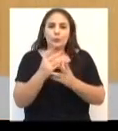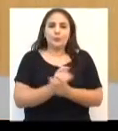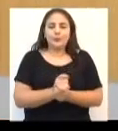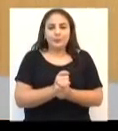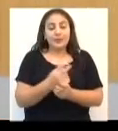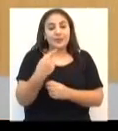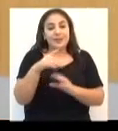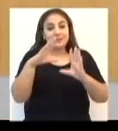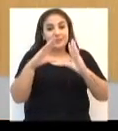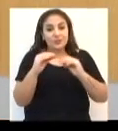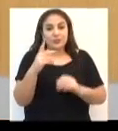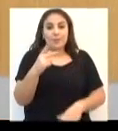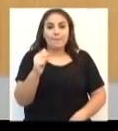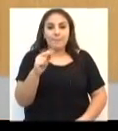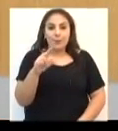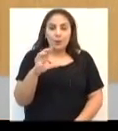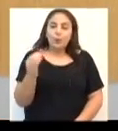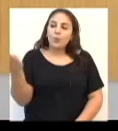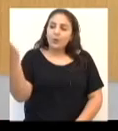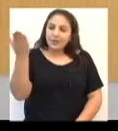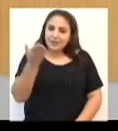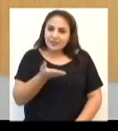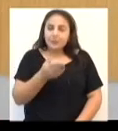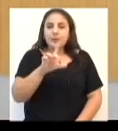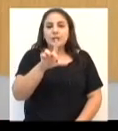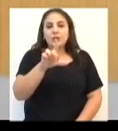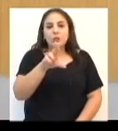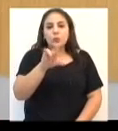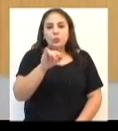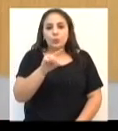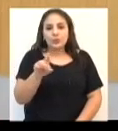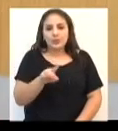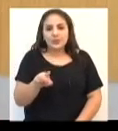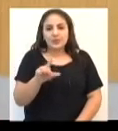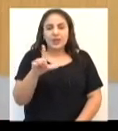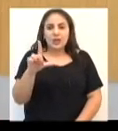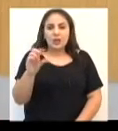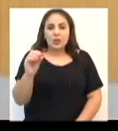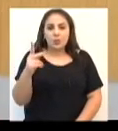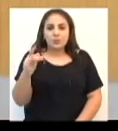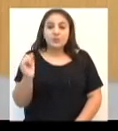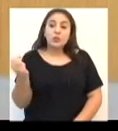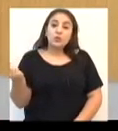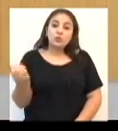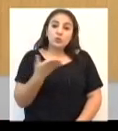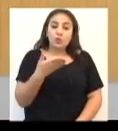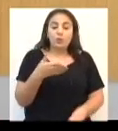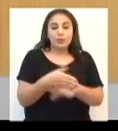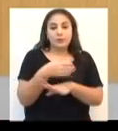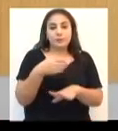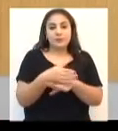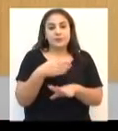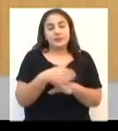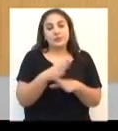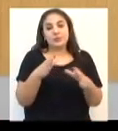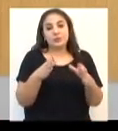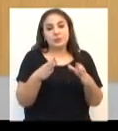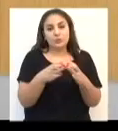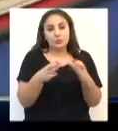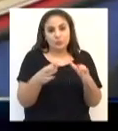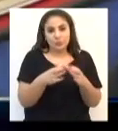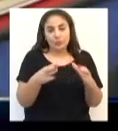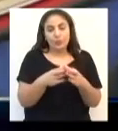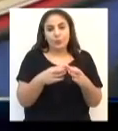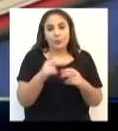nesta noite, Paulo Monteiro recebe Luiz Lopes, um novo integrante da Academia Passo Fundense de